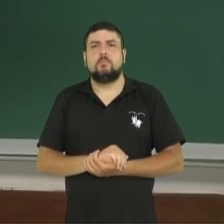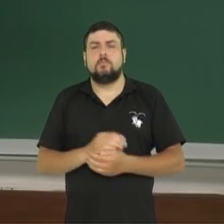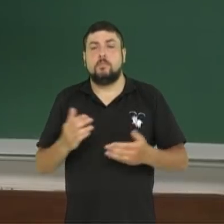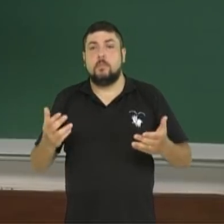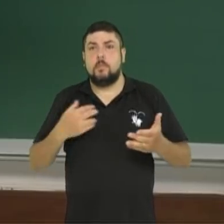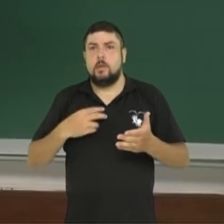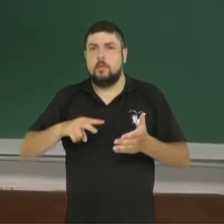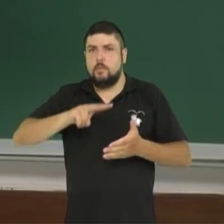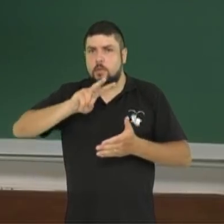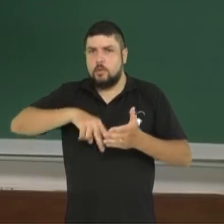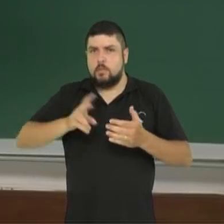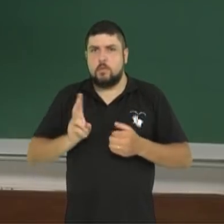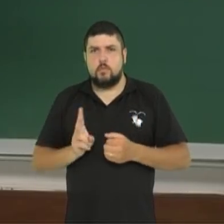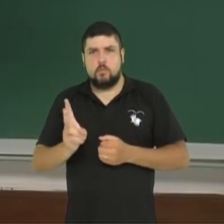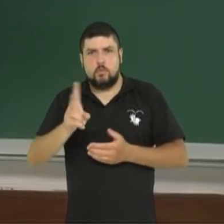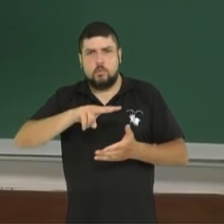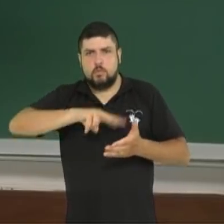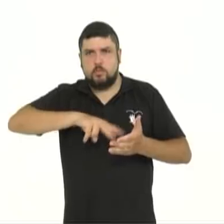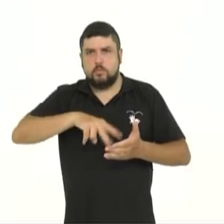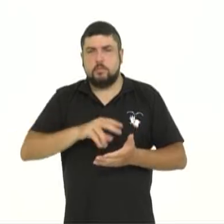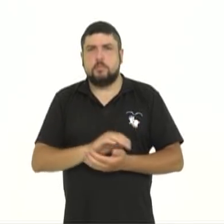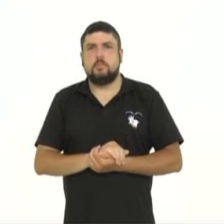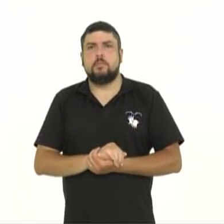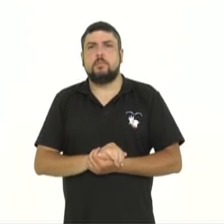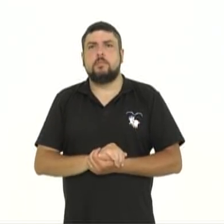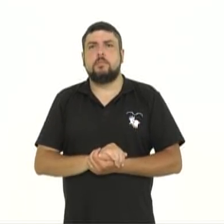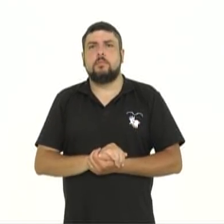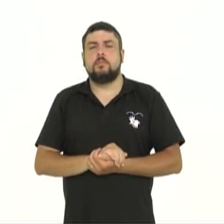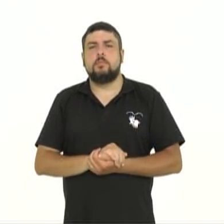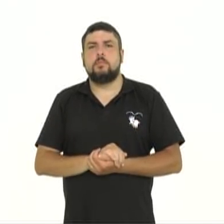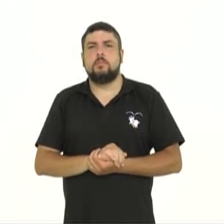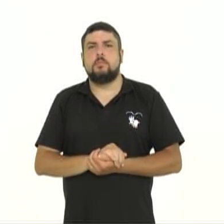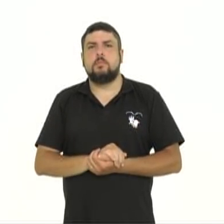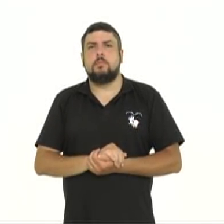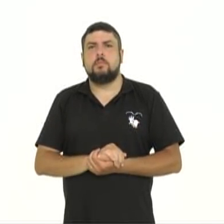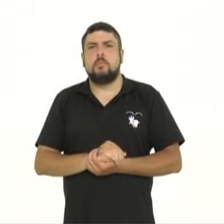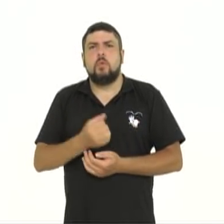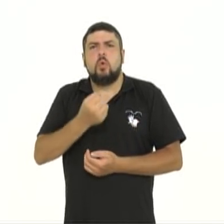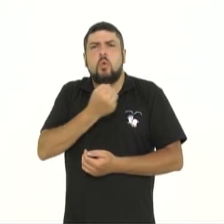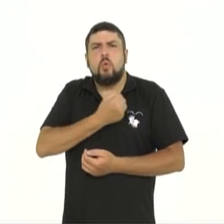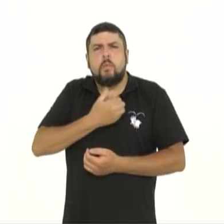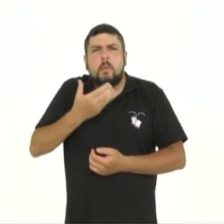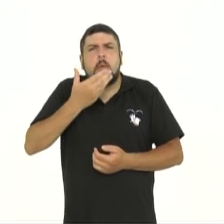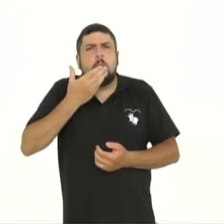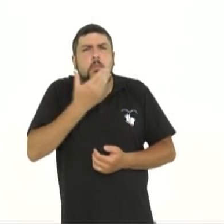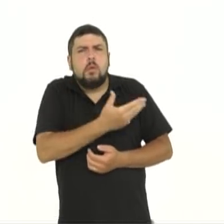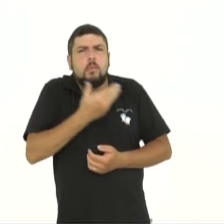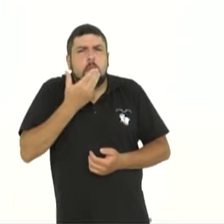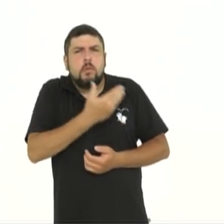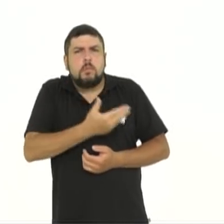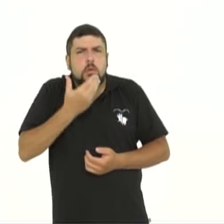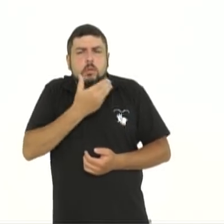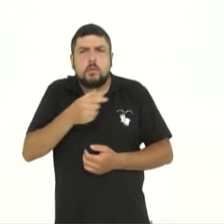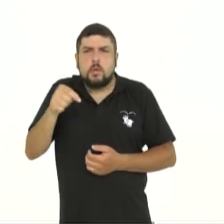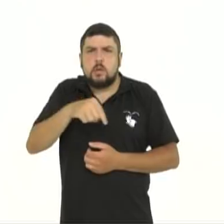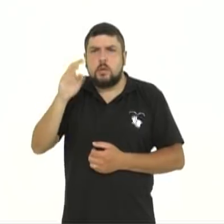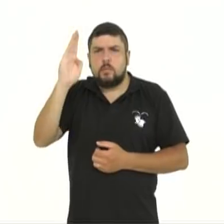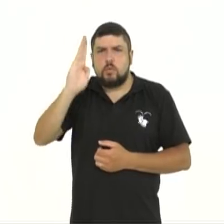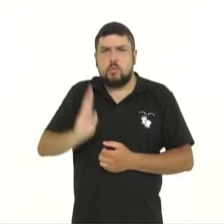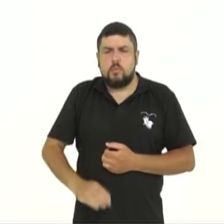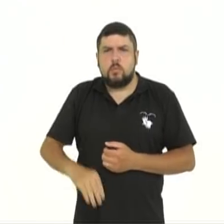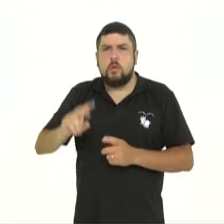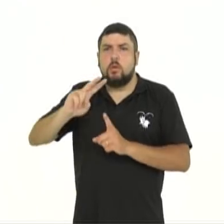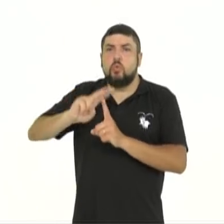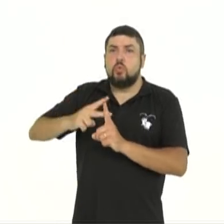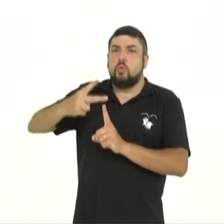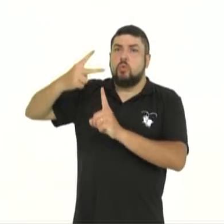agora, continuando, né, a nossa notícia. O número de solicitações de refúgio recebidas pelo Brasil mais do que